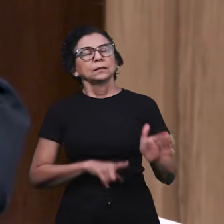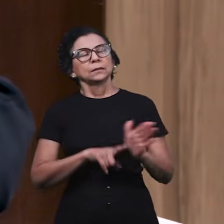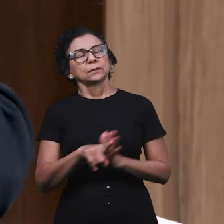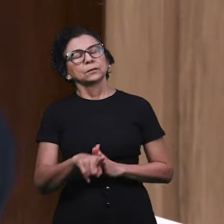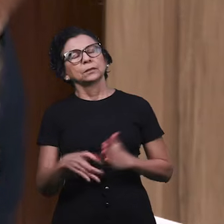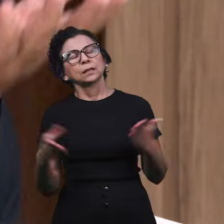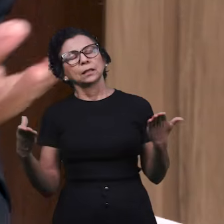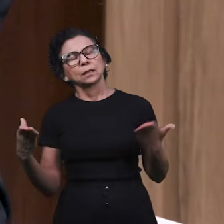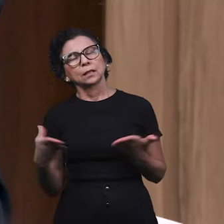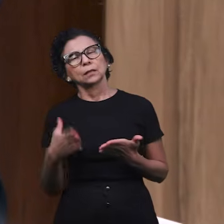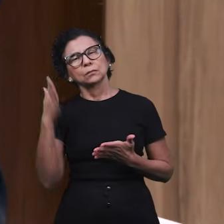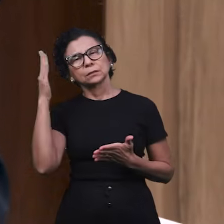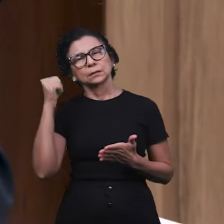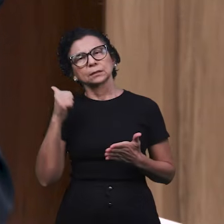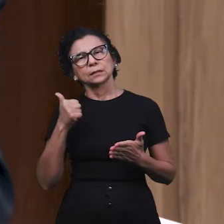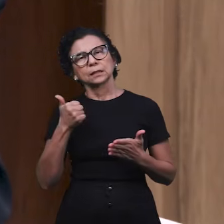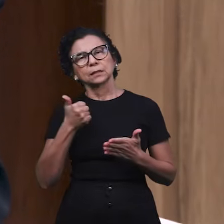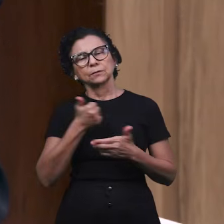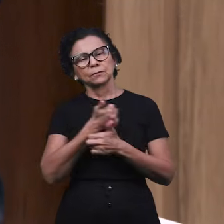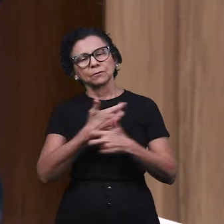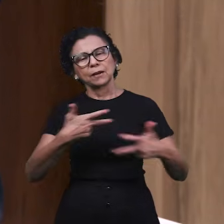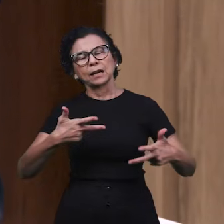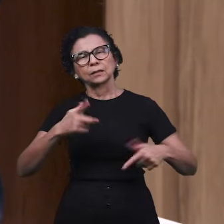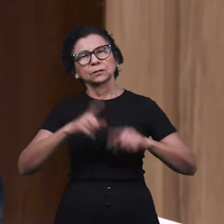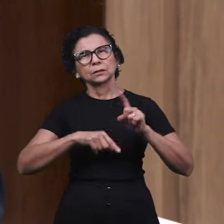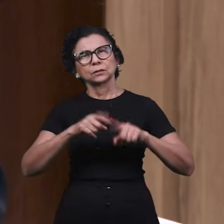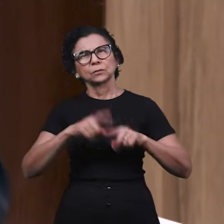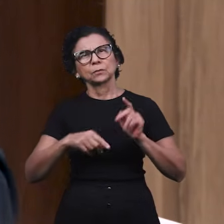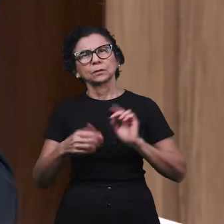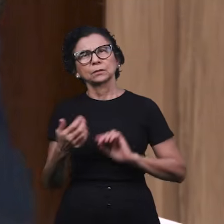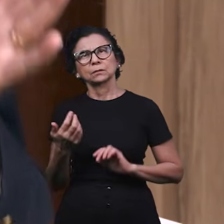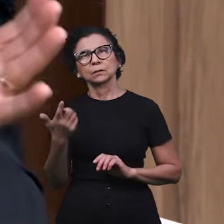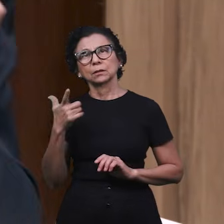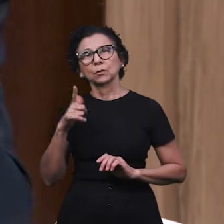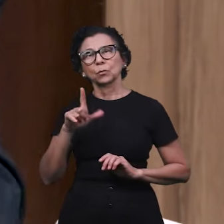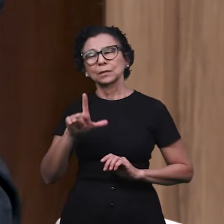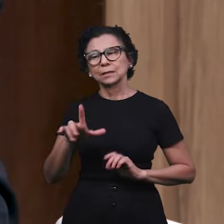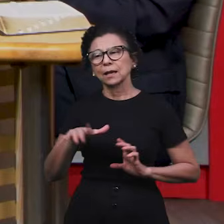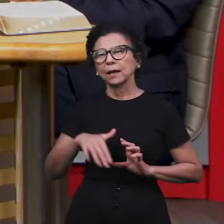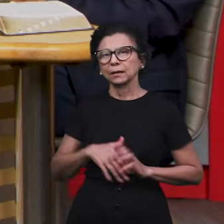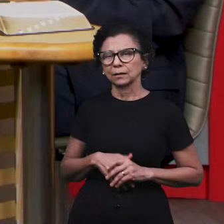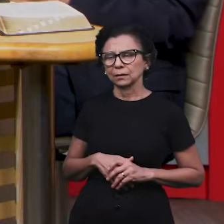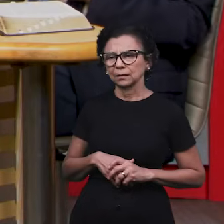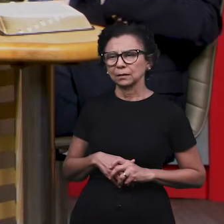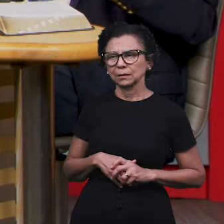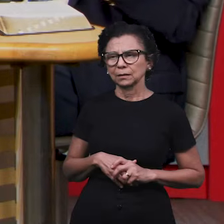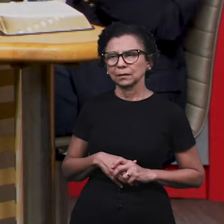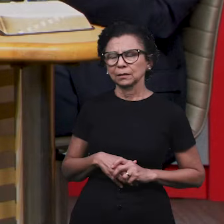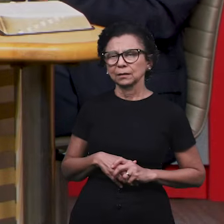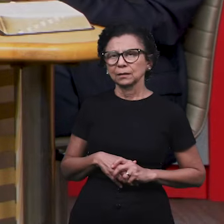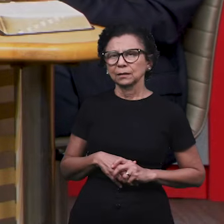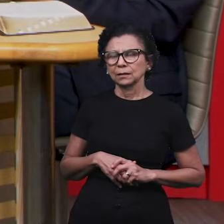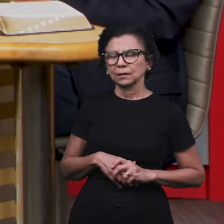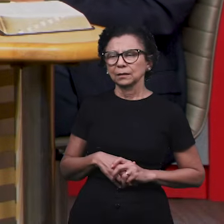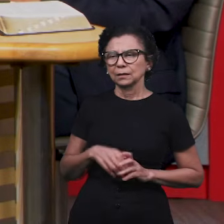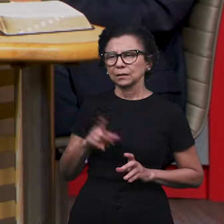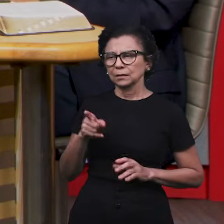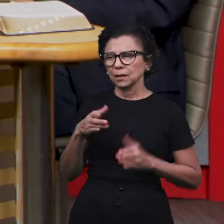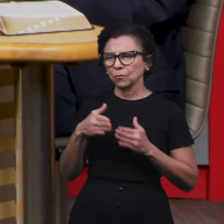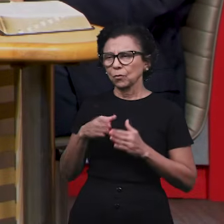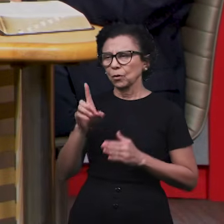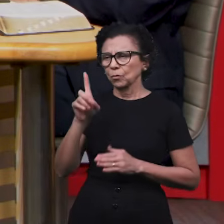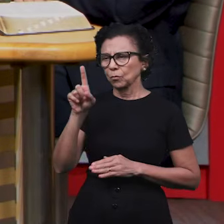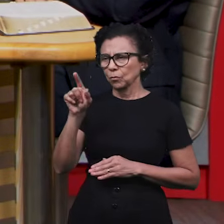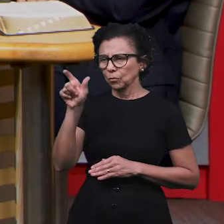eu toco todos os instrumentos, será que ela consegue fazer isso? De maneira que a igreja possa ver ali que aquela pessoa está identificada com aquele